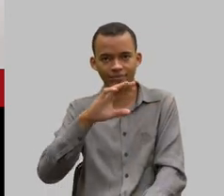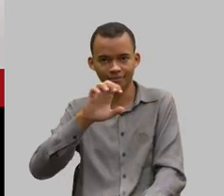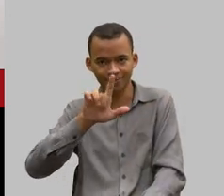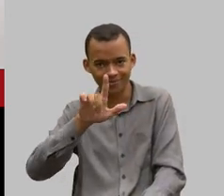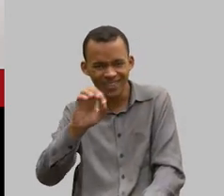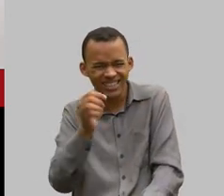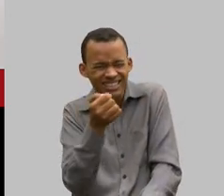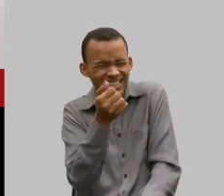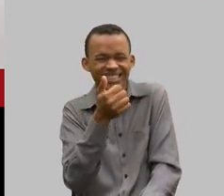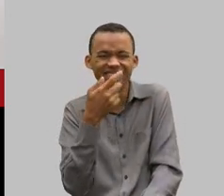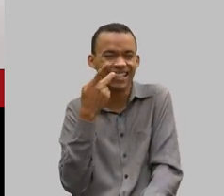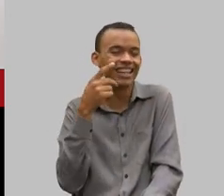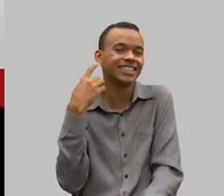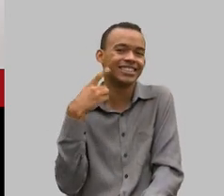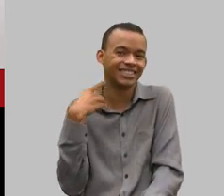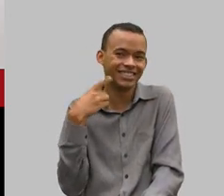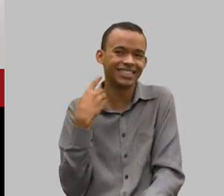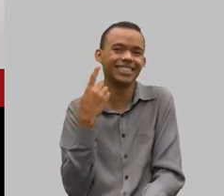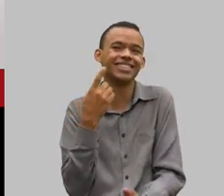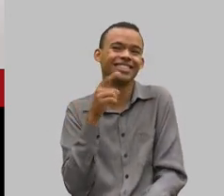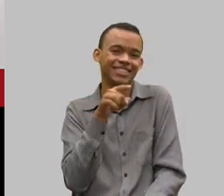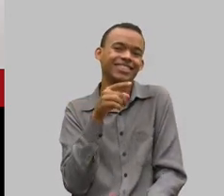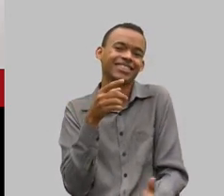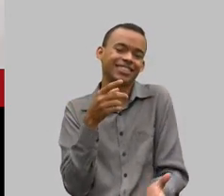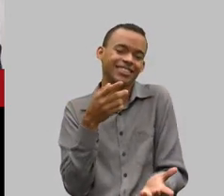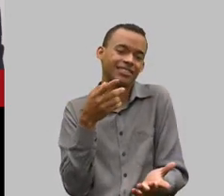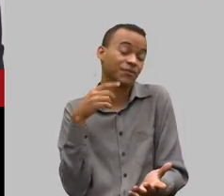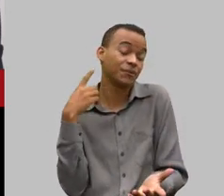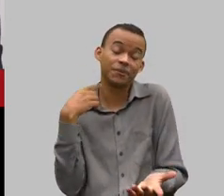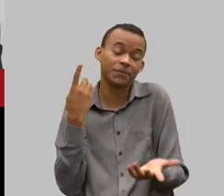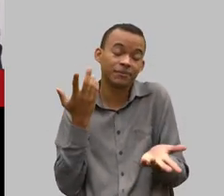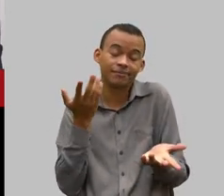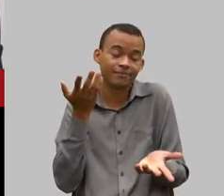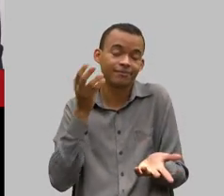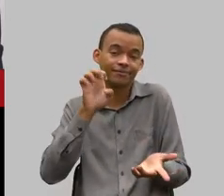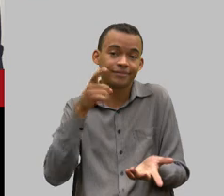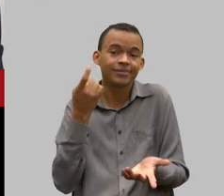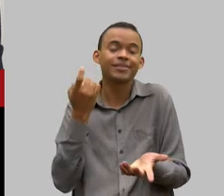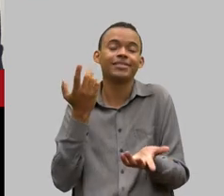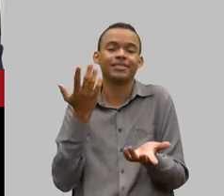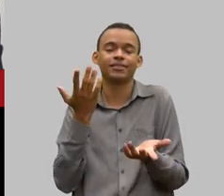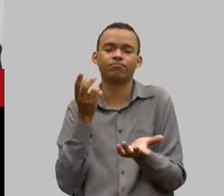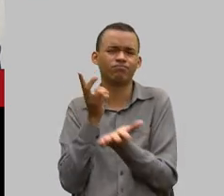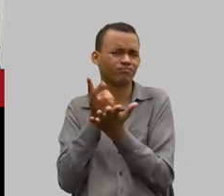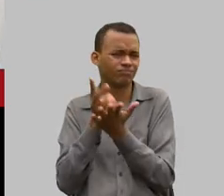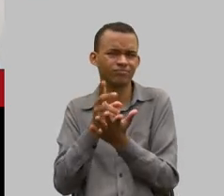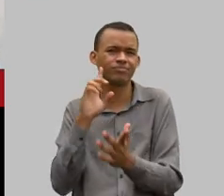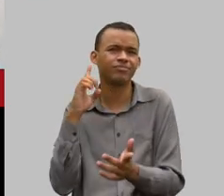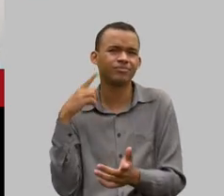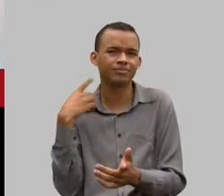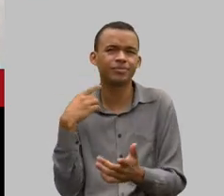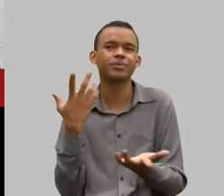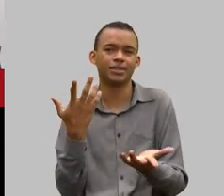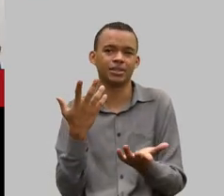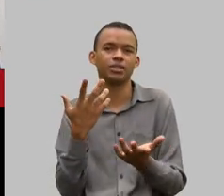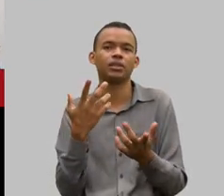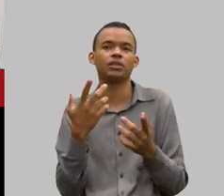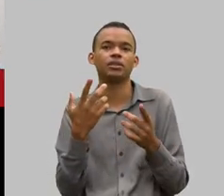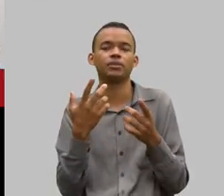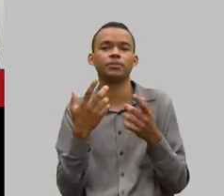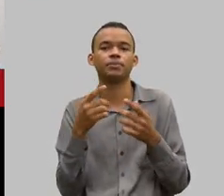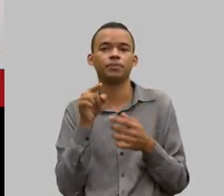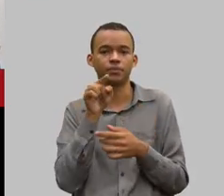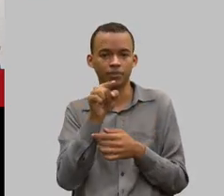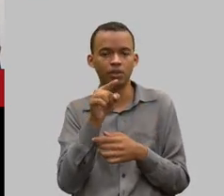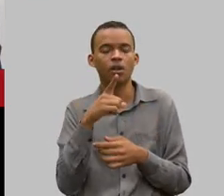mais uma vez deputado sempre Deputado eh dizer para você Marcelo que você tem o nosso respaldo eh não só do Decreto do